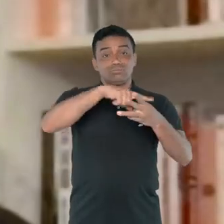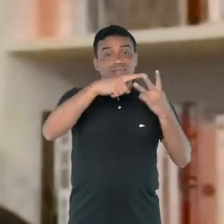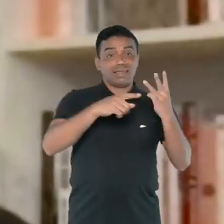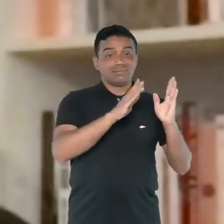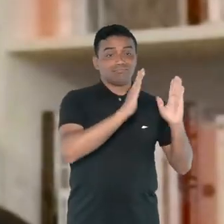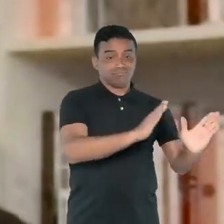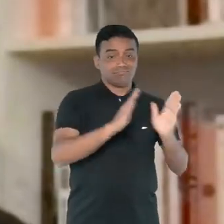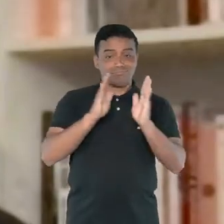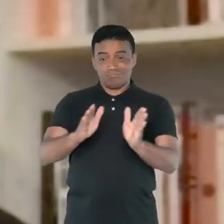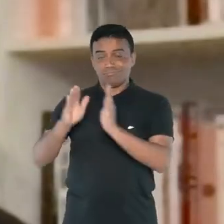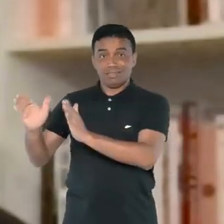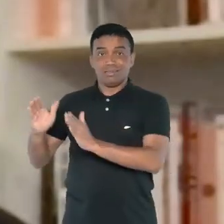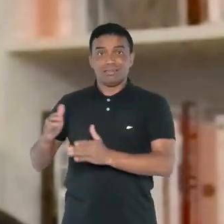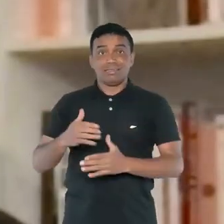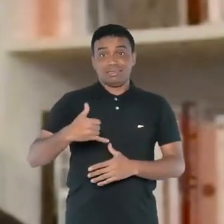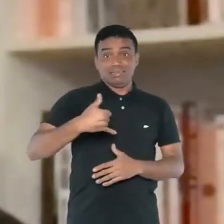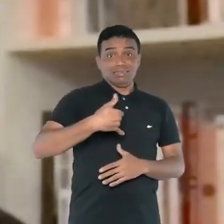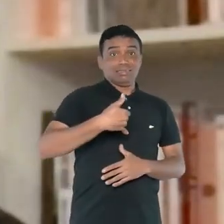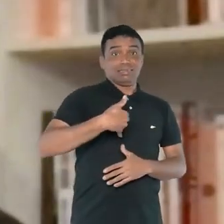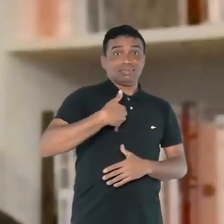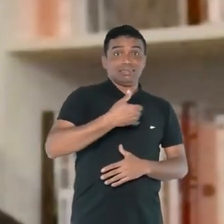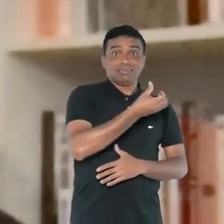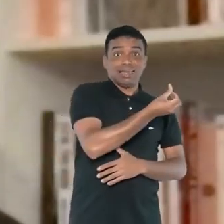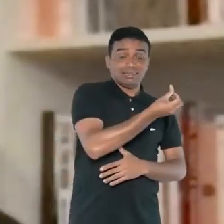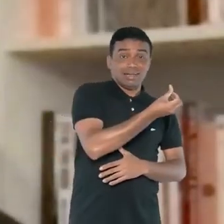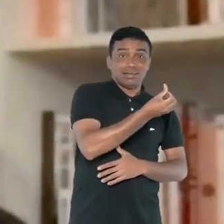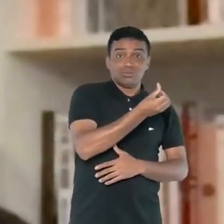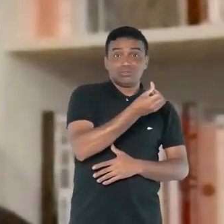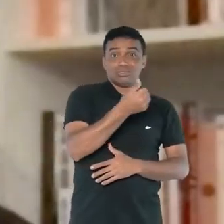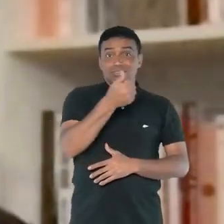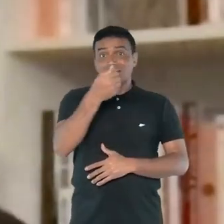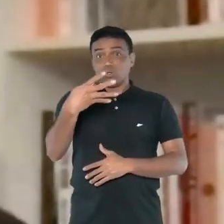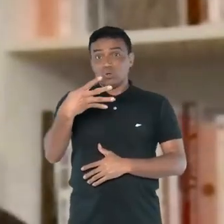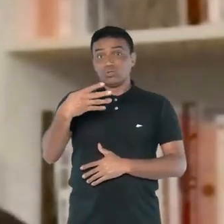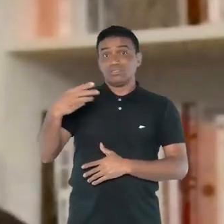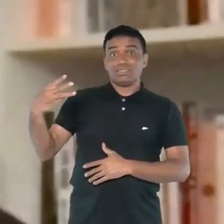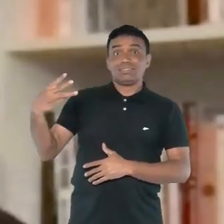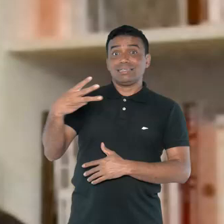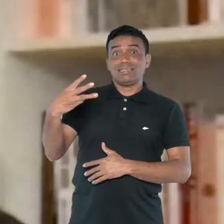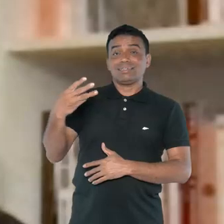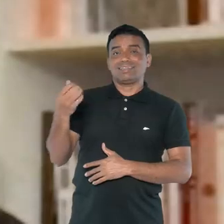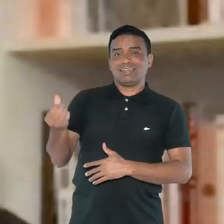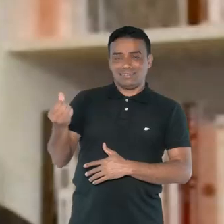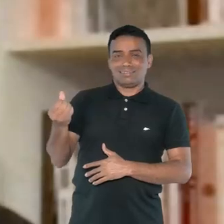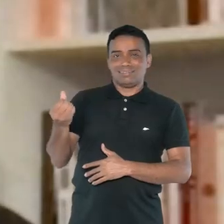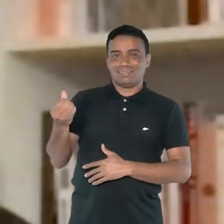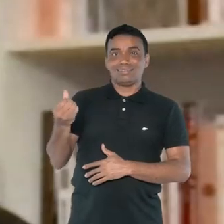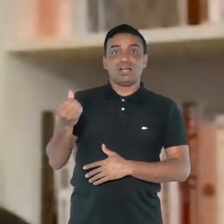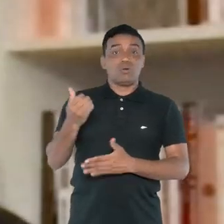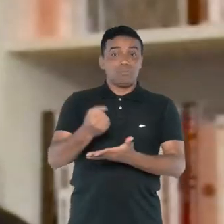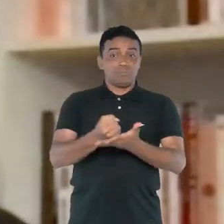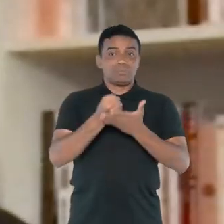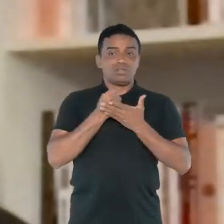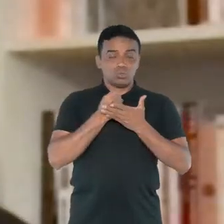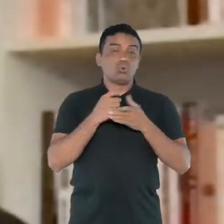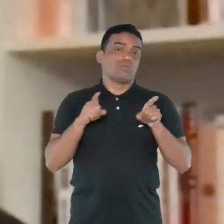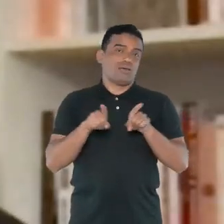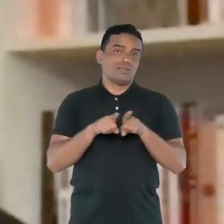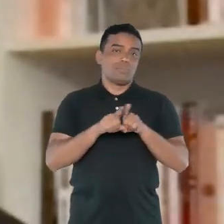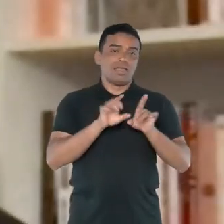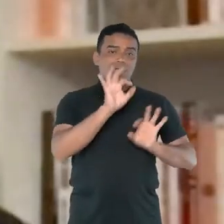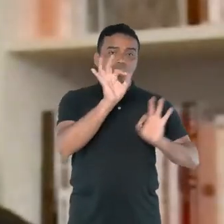partes, 6 anos, 14 anos e 36 anos, que de certa forma ajudam também aqui